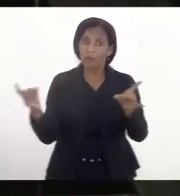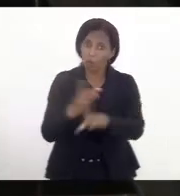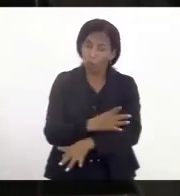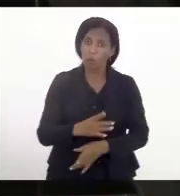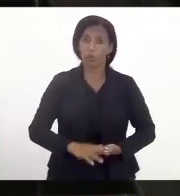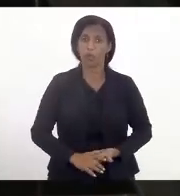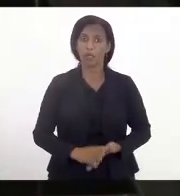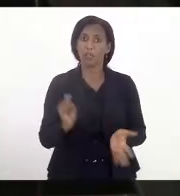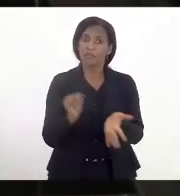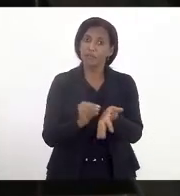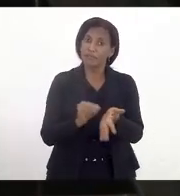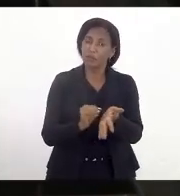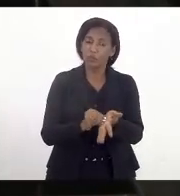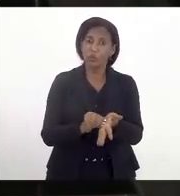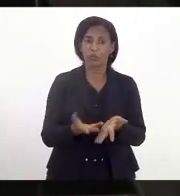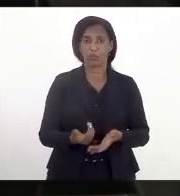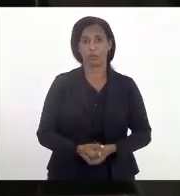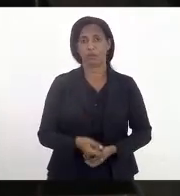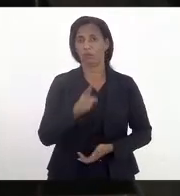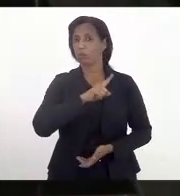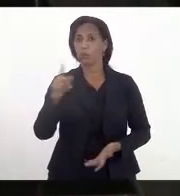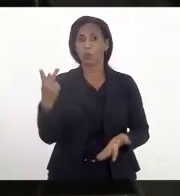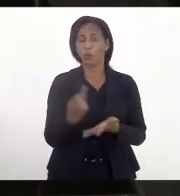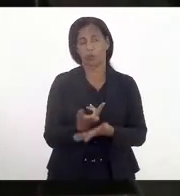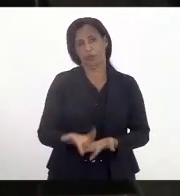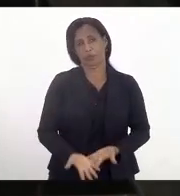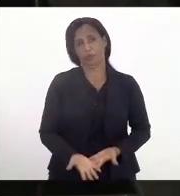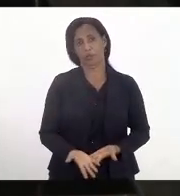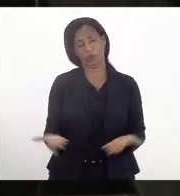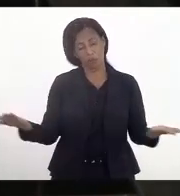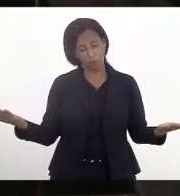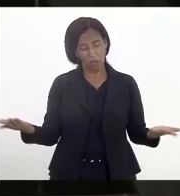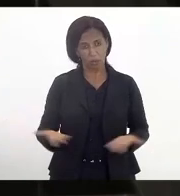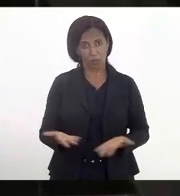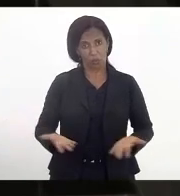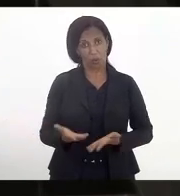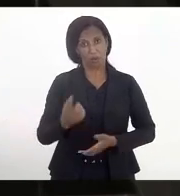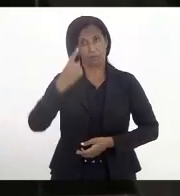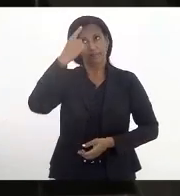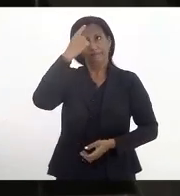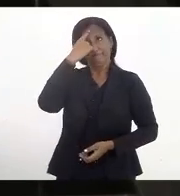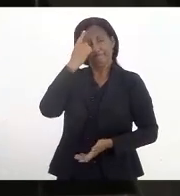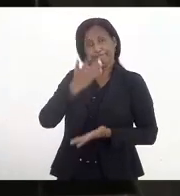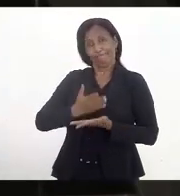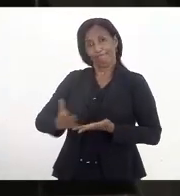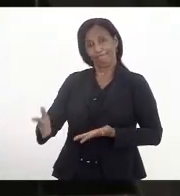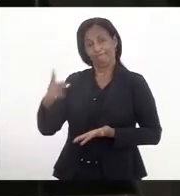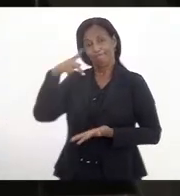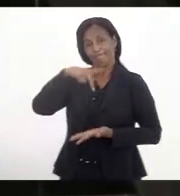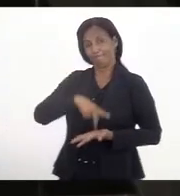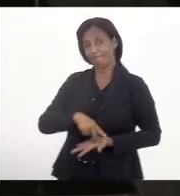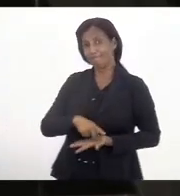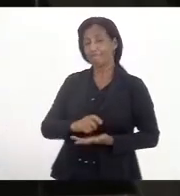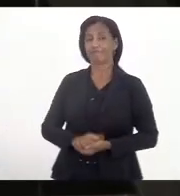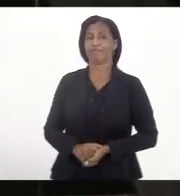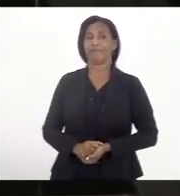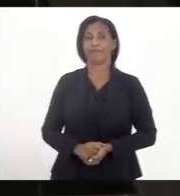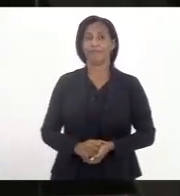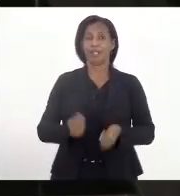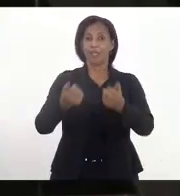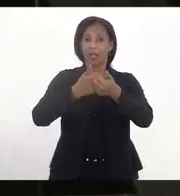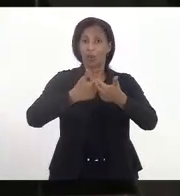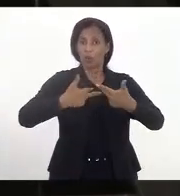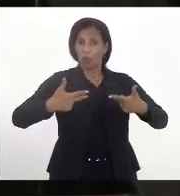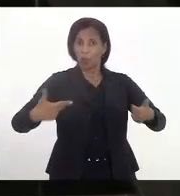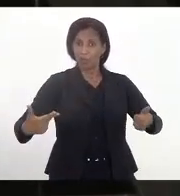e o foi e o foi então agora só resta de fato é que a